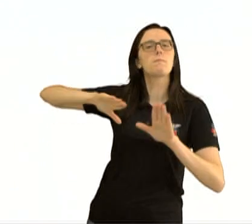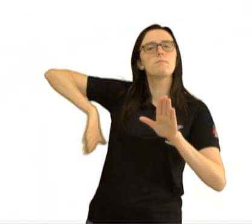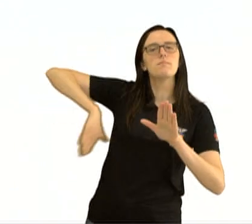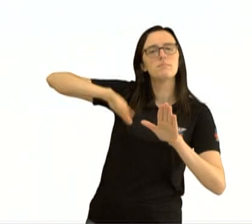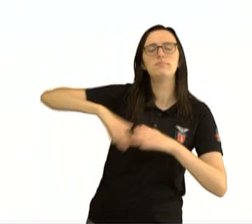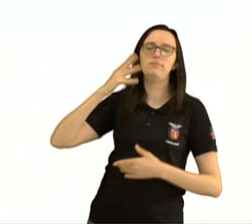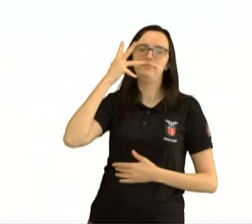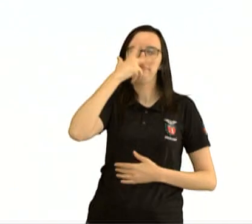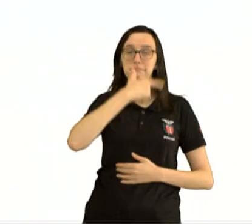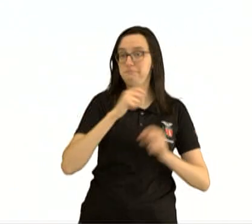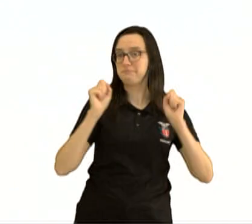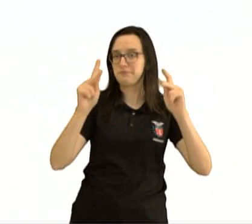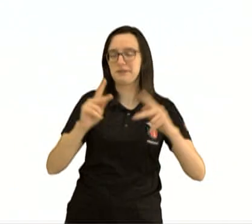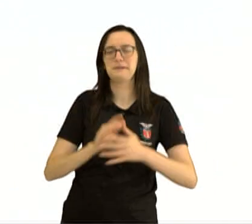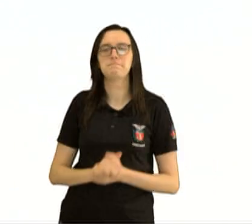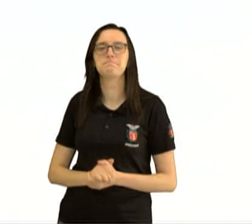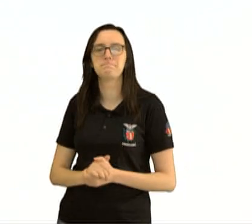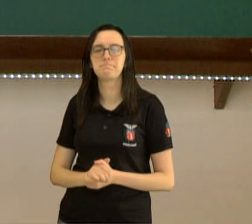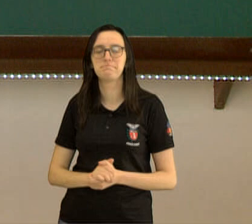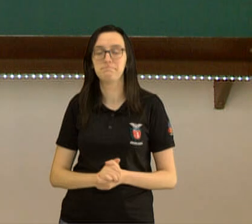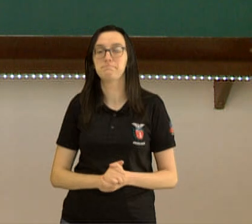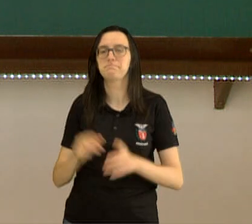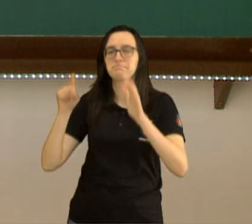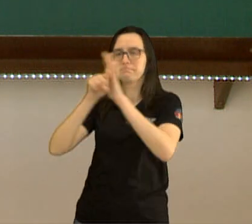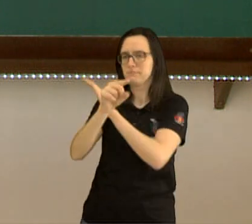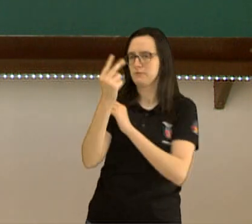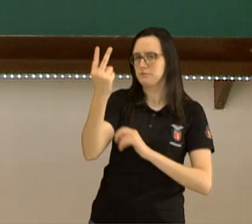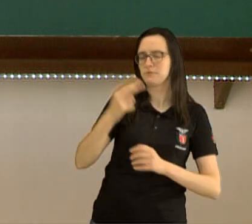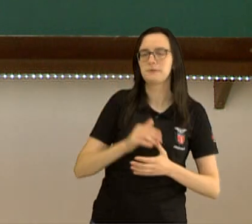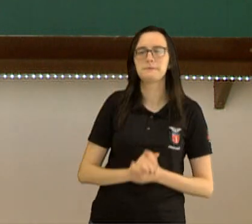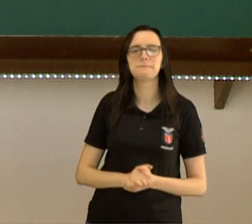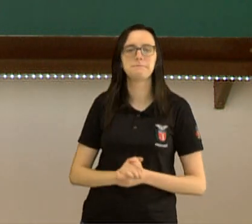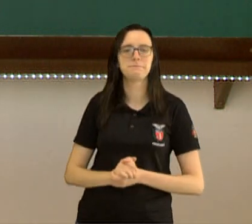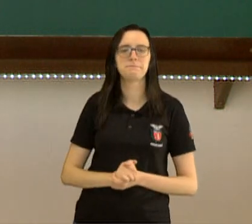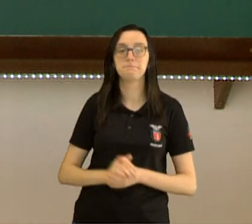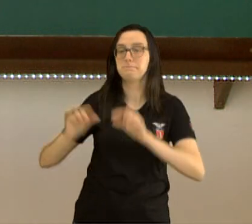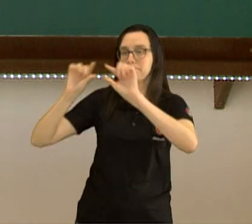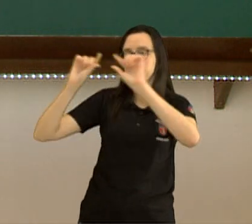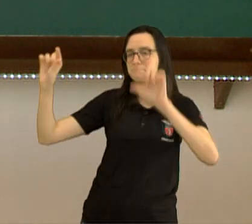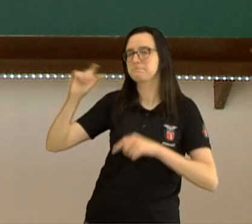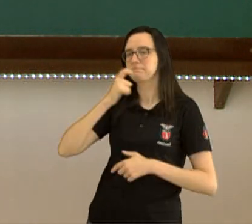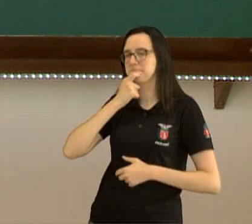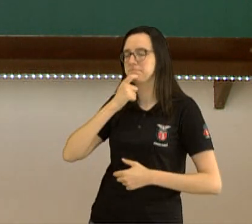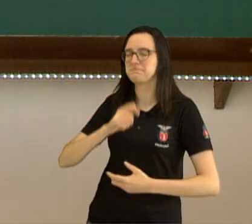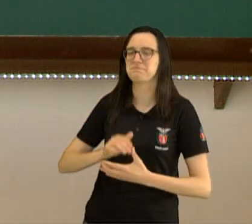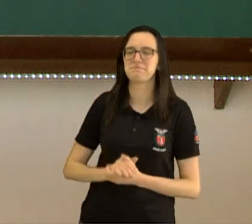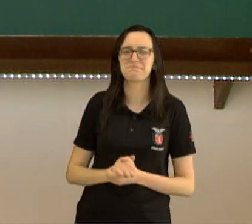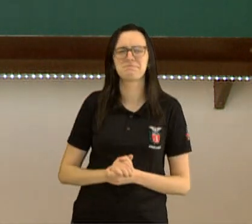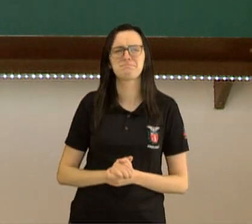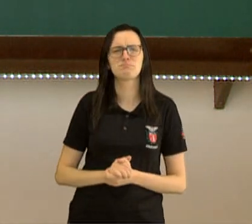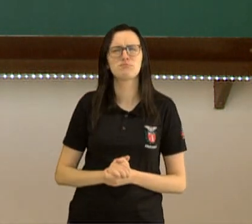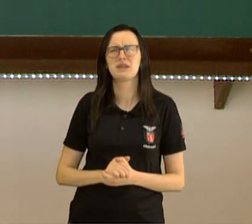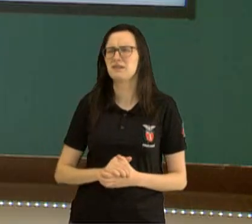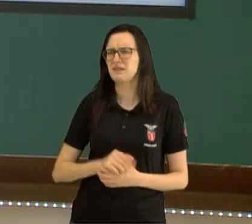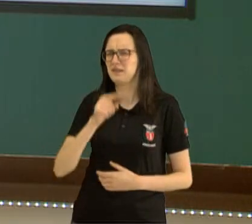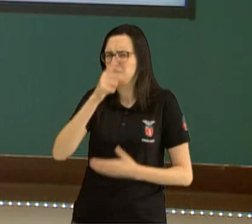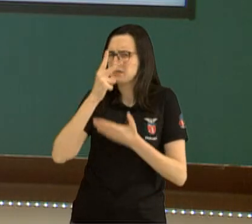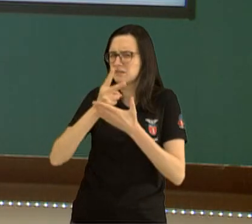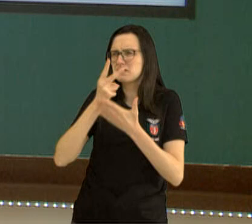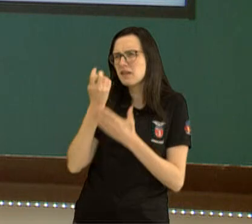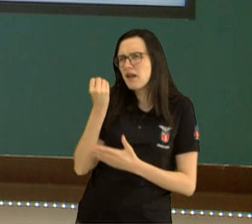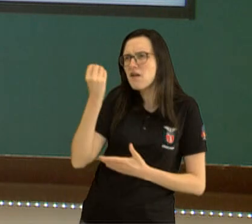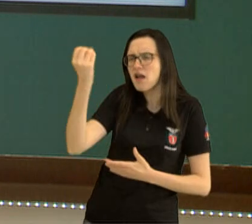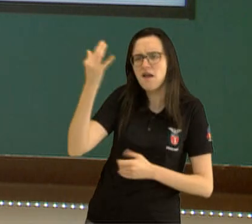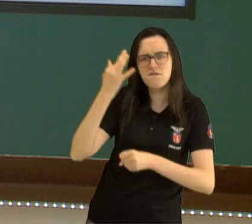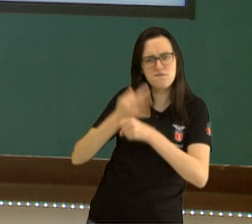bem bonita, tá ok? Number 2. Do you always travel on your vacation? Você sempre viaja nas